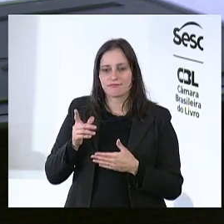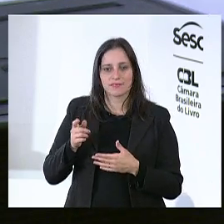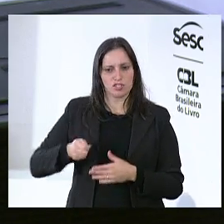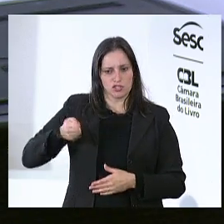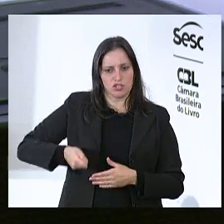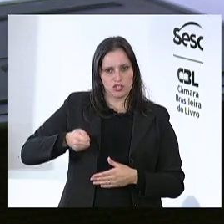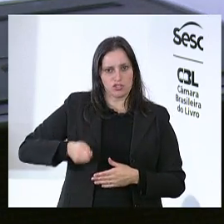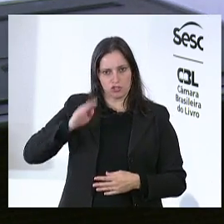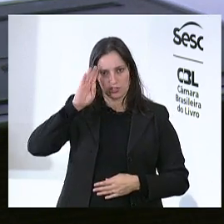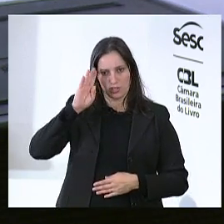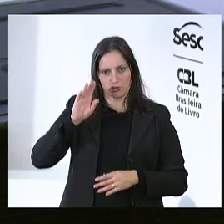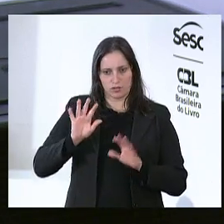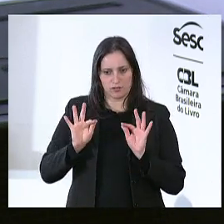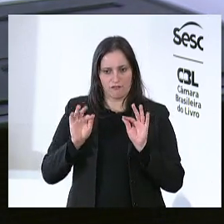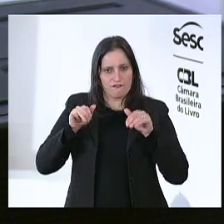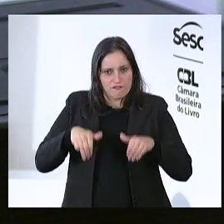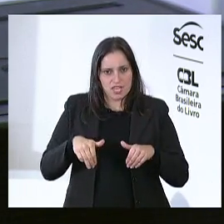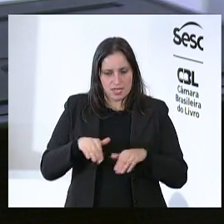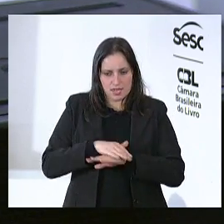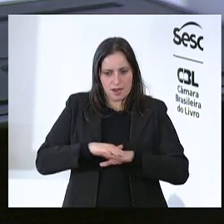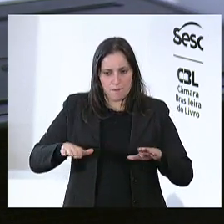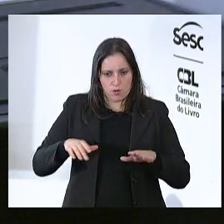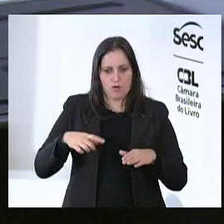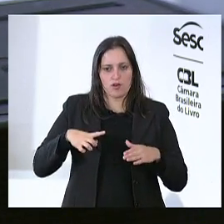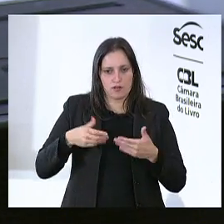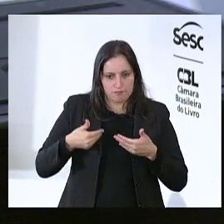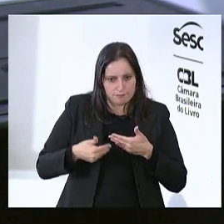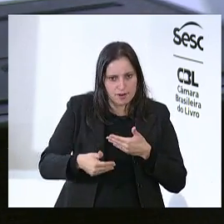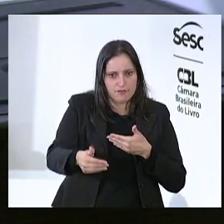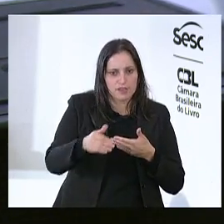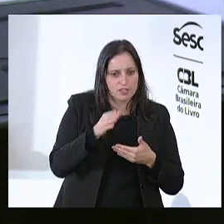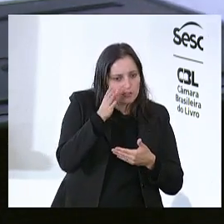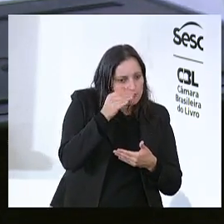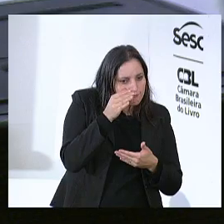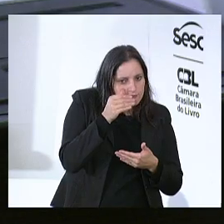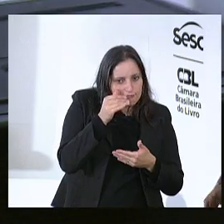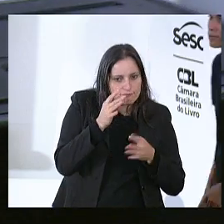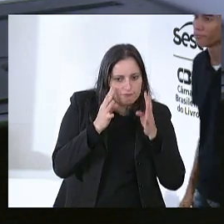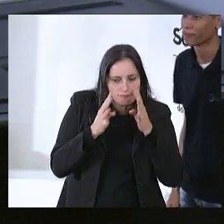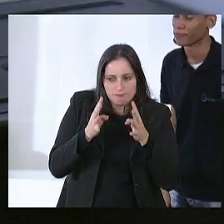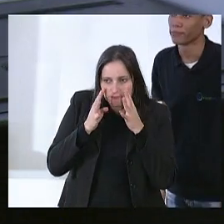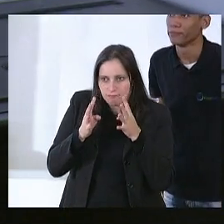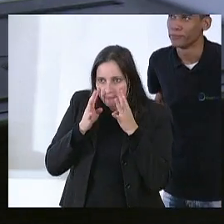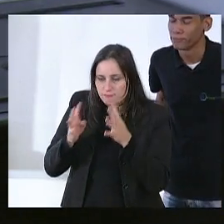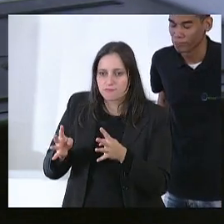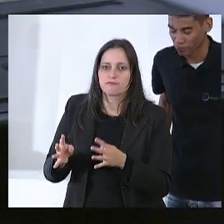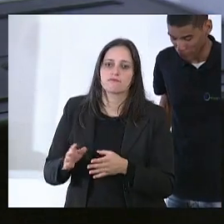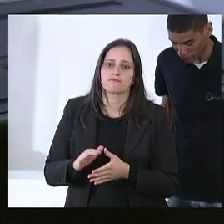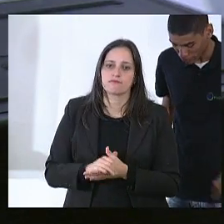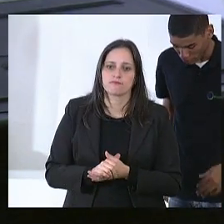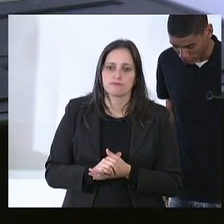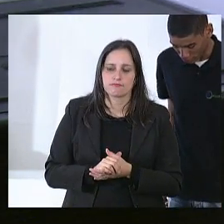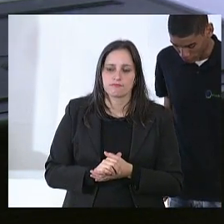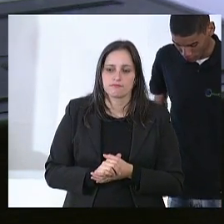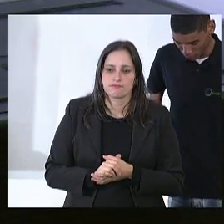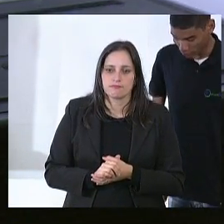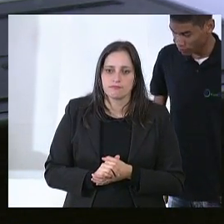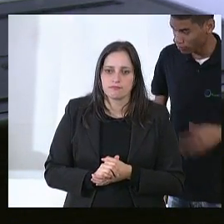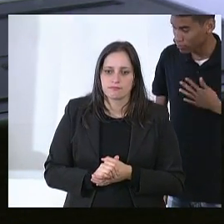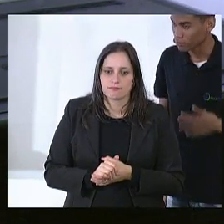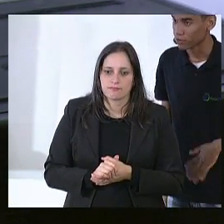que se chamou a época de geração AI-5, né? Não sei se o Marcos... Acho que não, você é mais novo, hein?